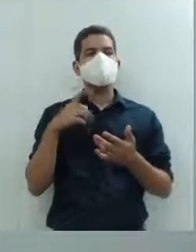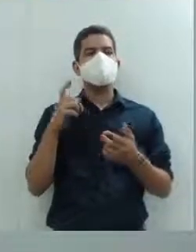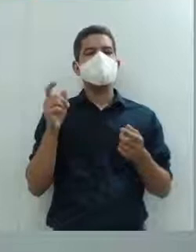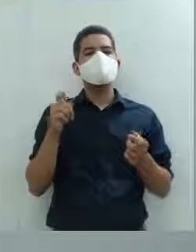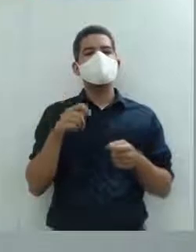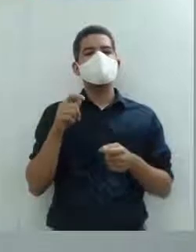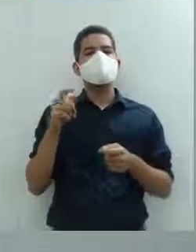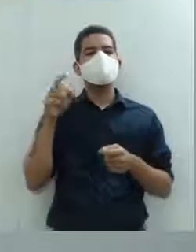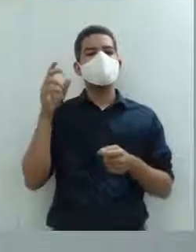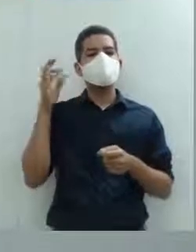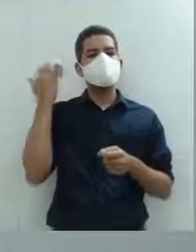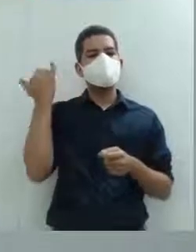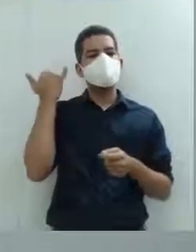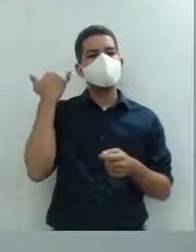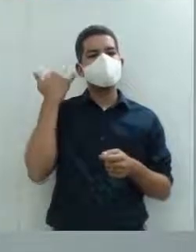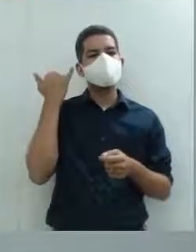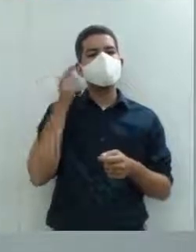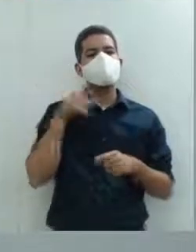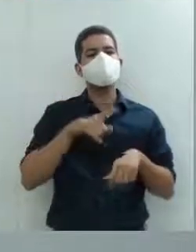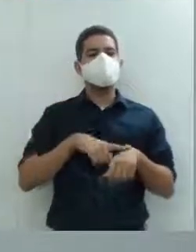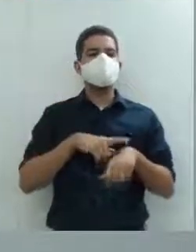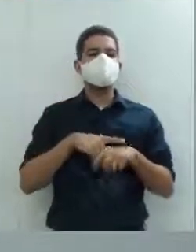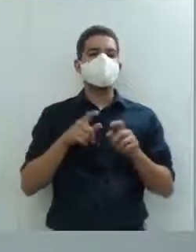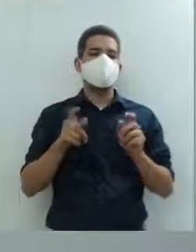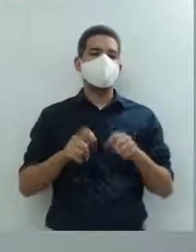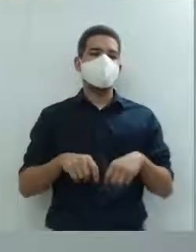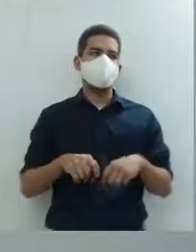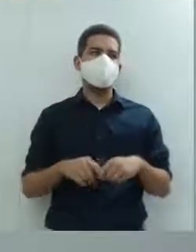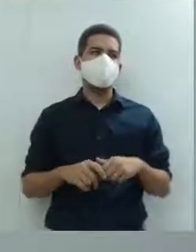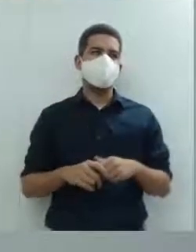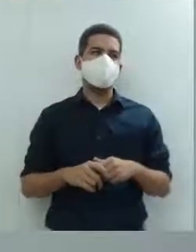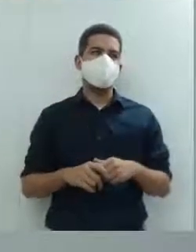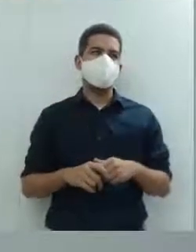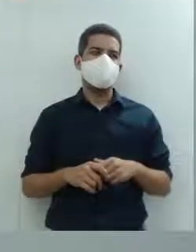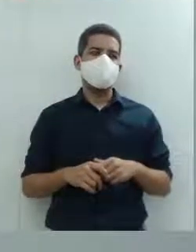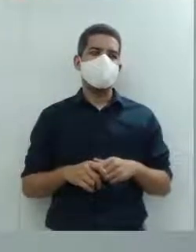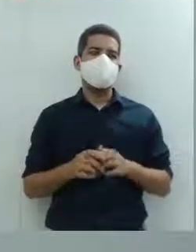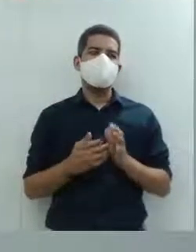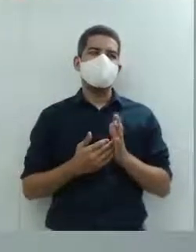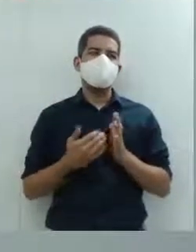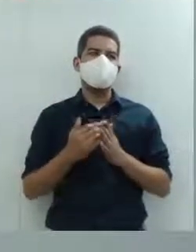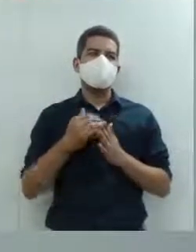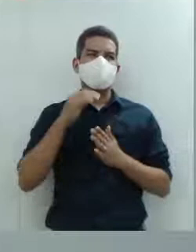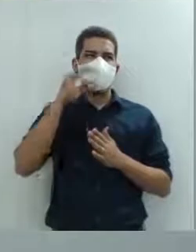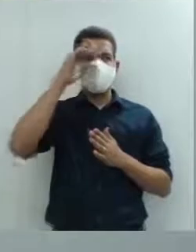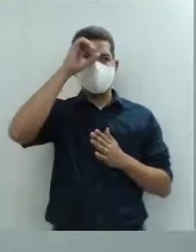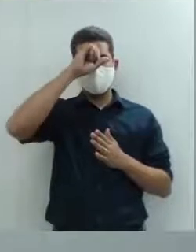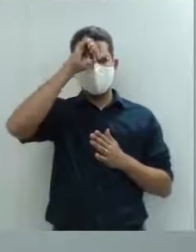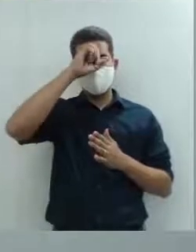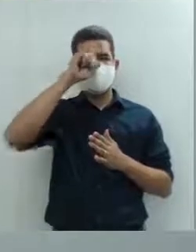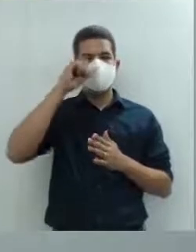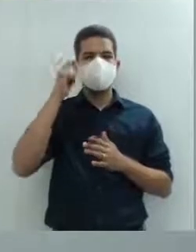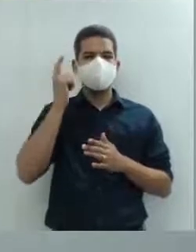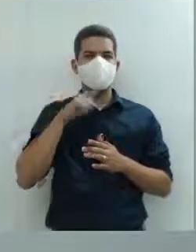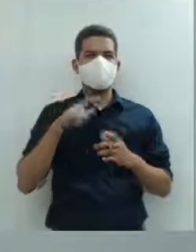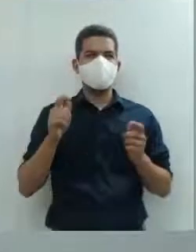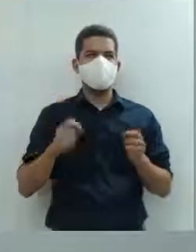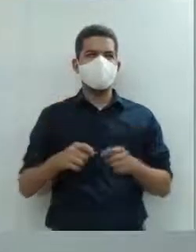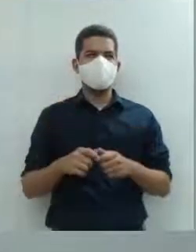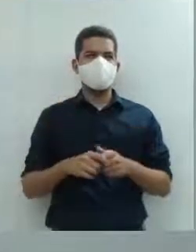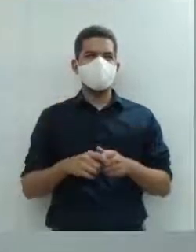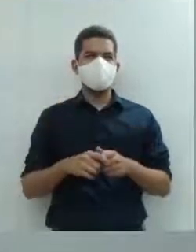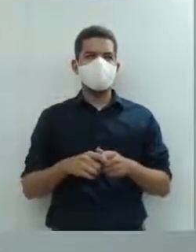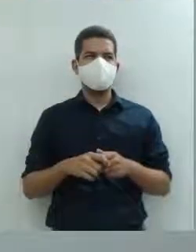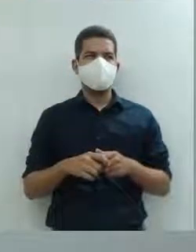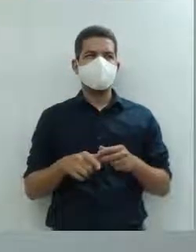sobre esse assunto com mais calma no teu tempo, né? E você aprender um pouco mais desse assunto sobre as camadas atmosféricas.